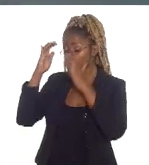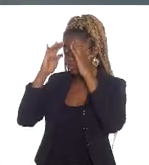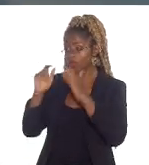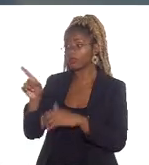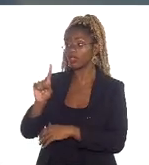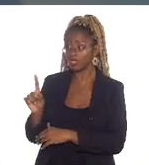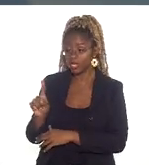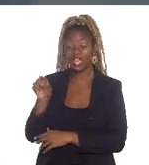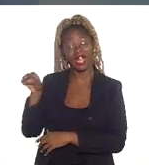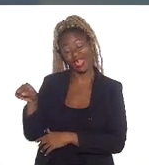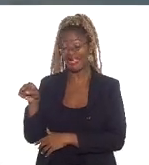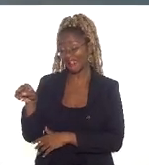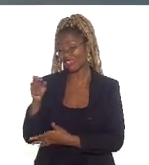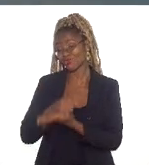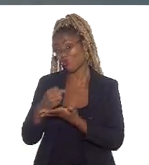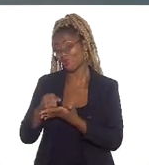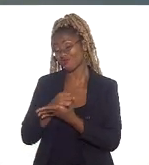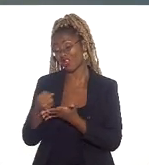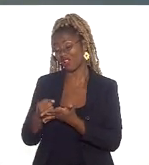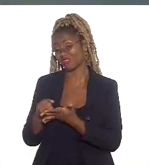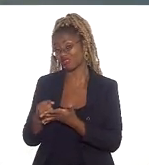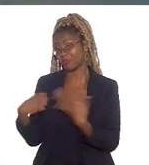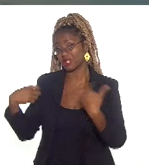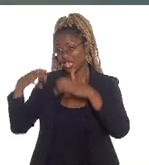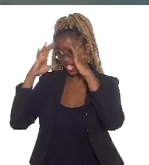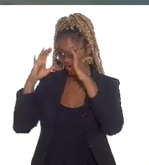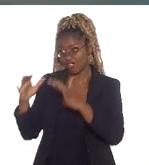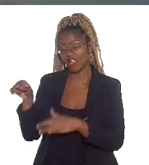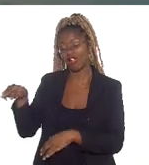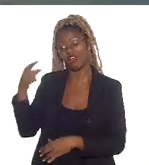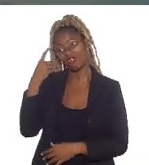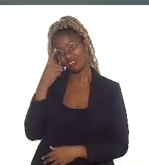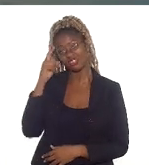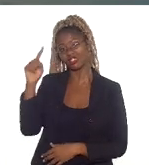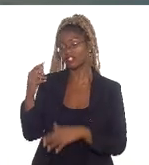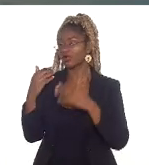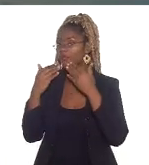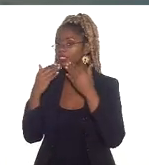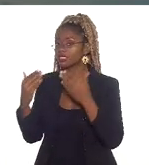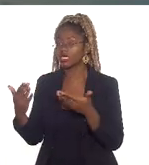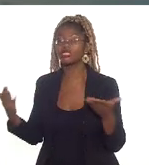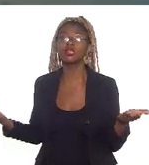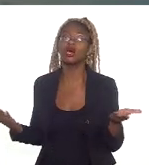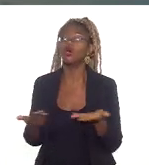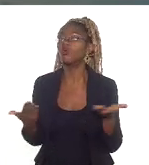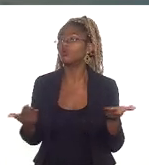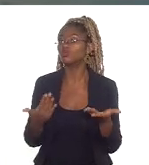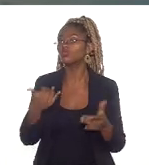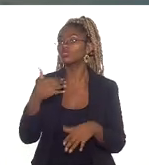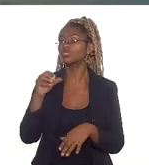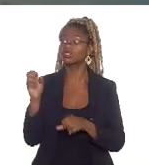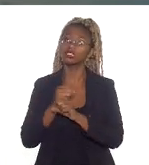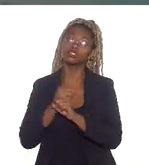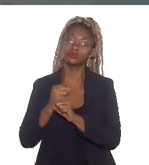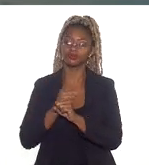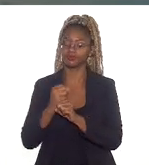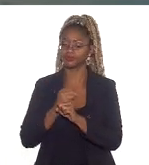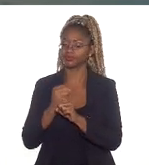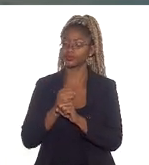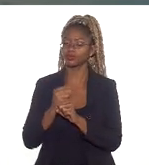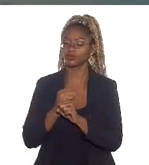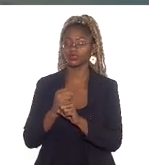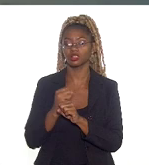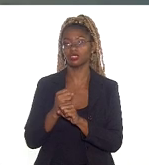cláusula contratual. A ideia de apresentar hoje os 10 anos